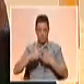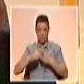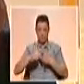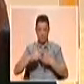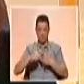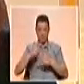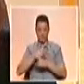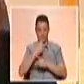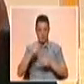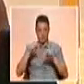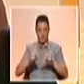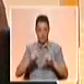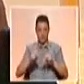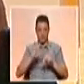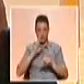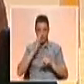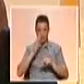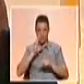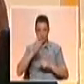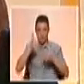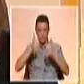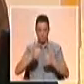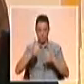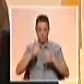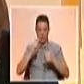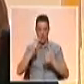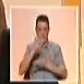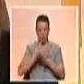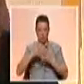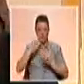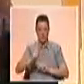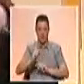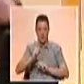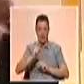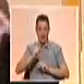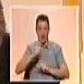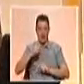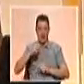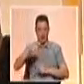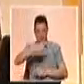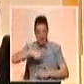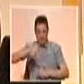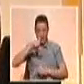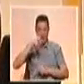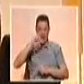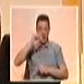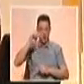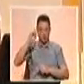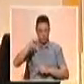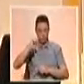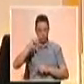Água, o grande objetivo que estava estabelecido era atingir o bom estado ecológico das massas de água, quando estamos a falar de rios, lagos, albufeiras, até